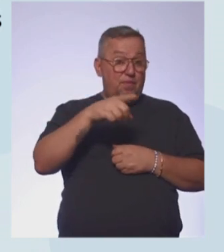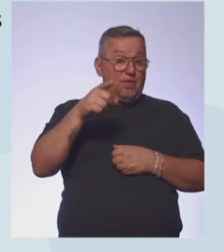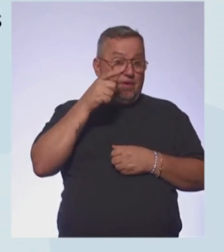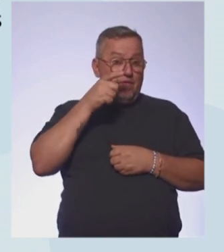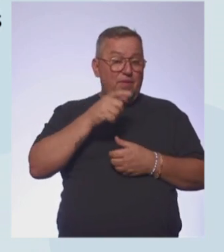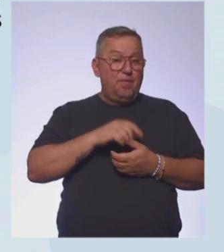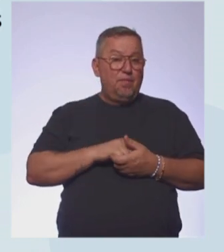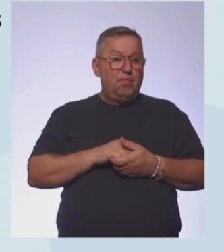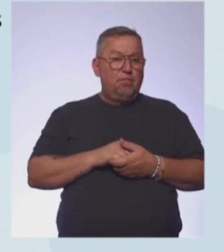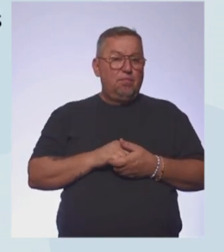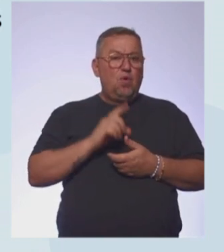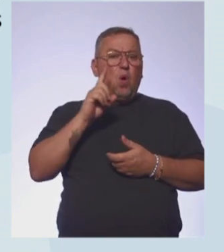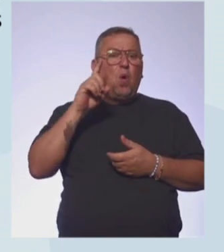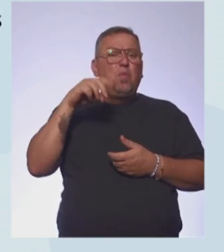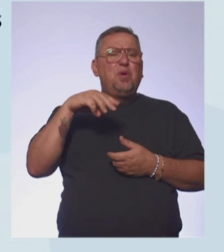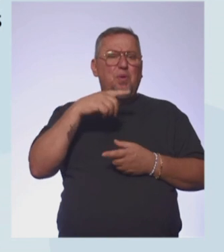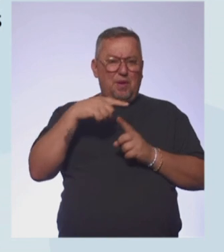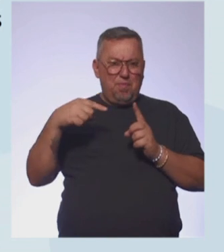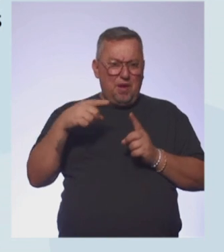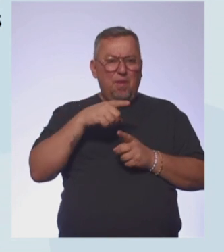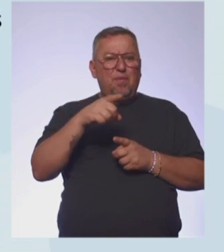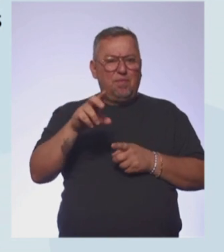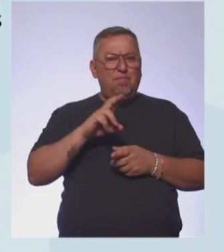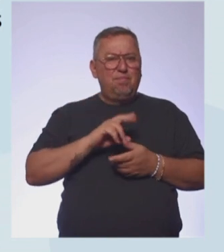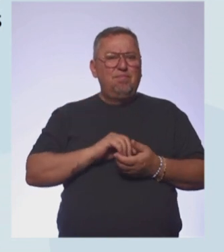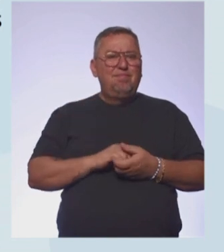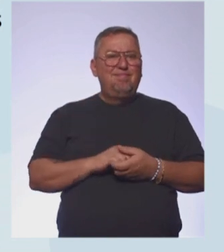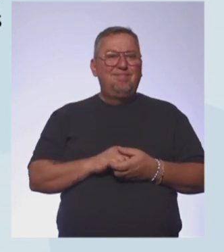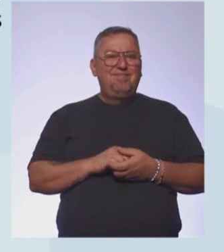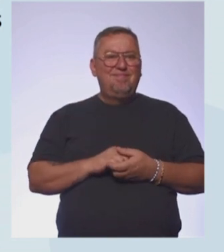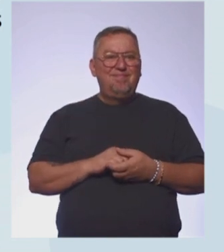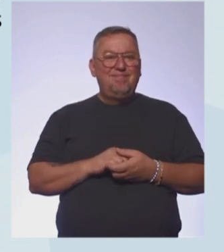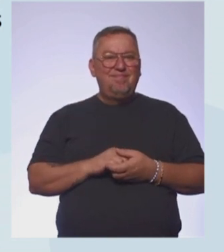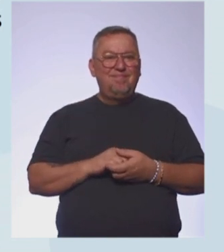minutinhos, 1 minutinho e meio, vai para vocês responderem essa. Vamos lá?